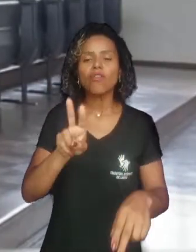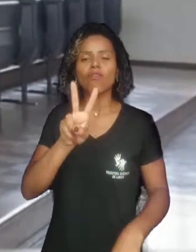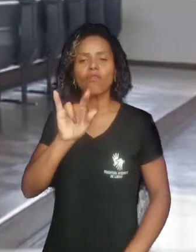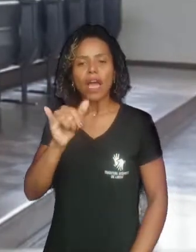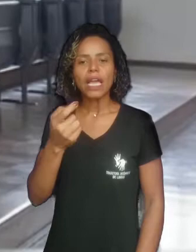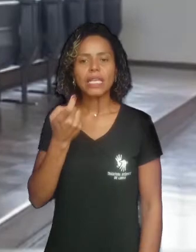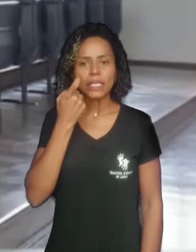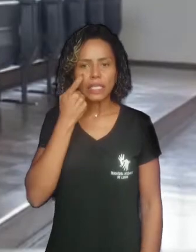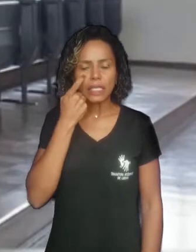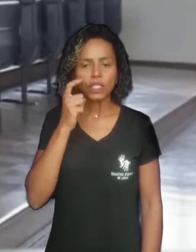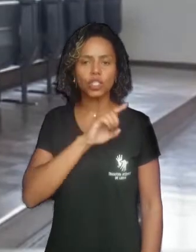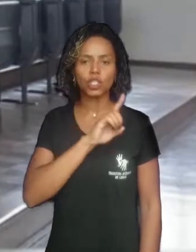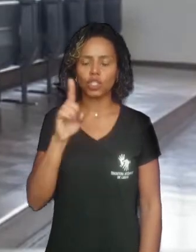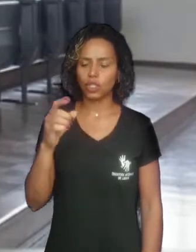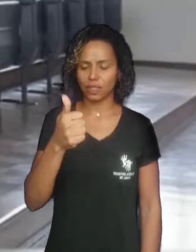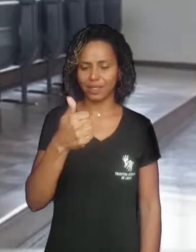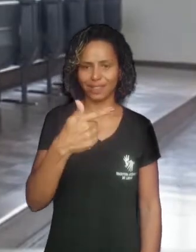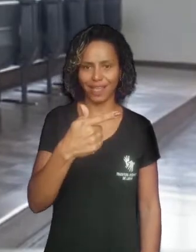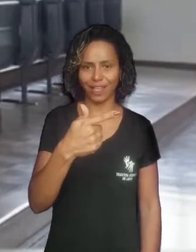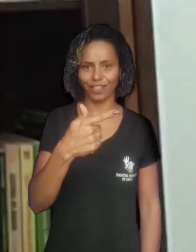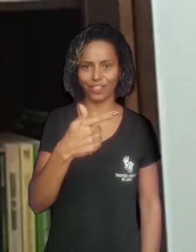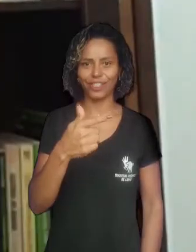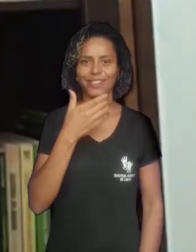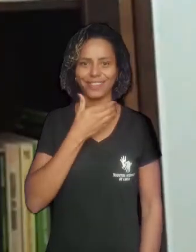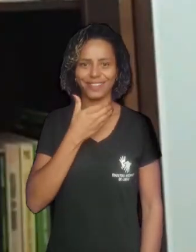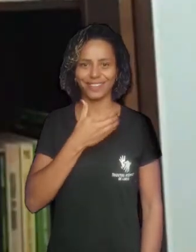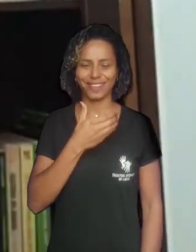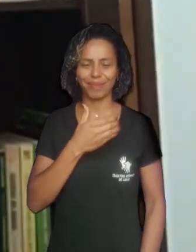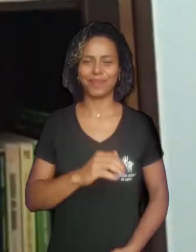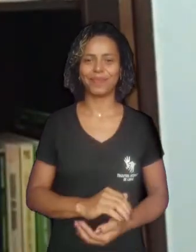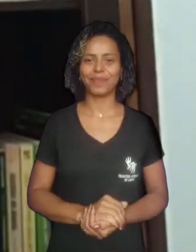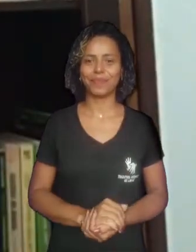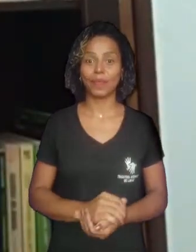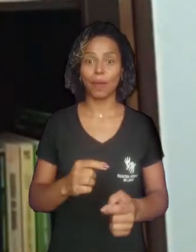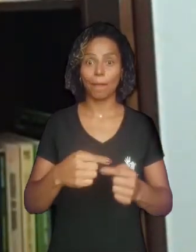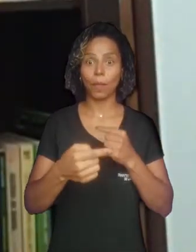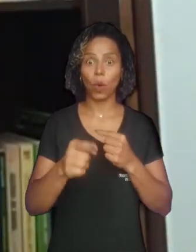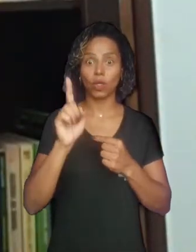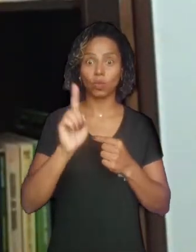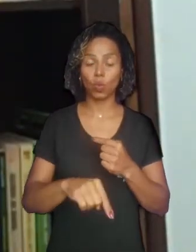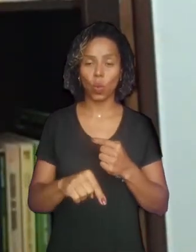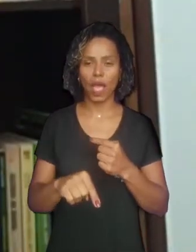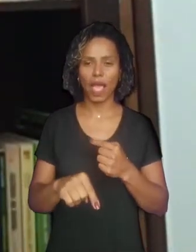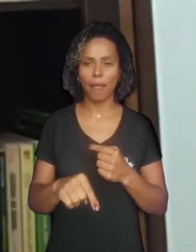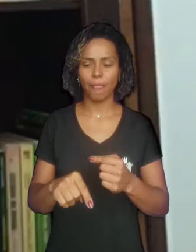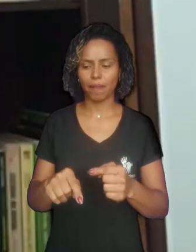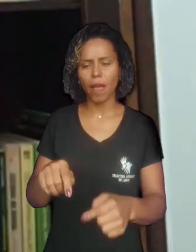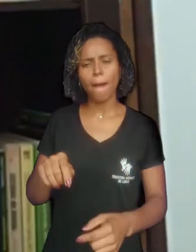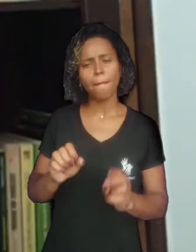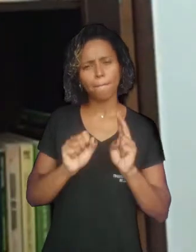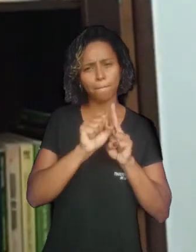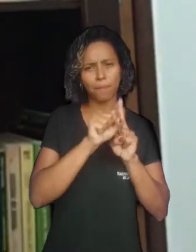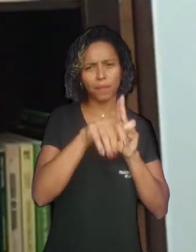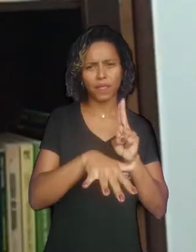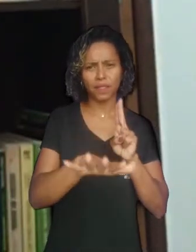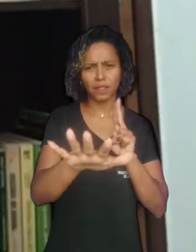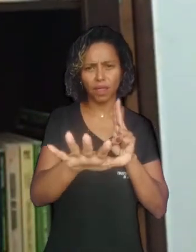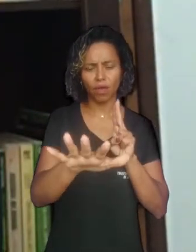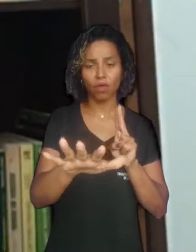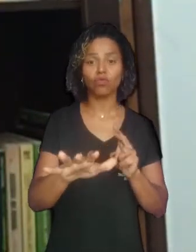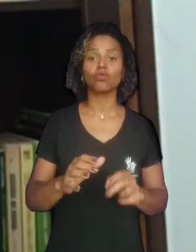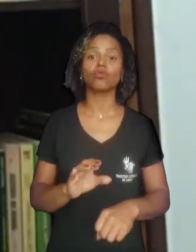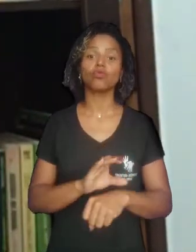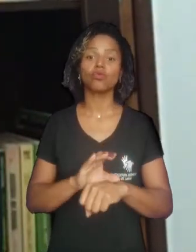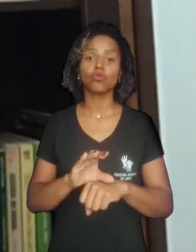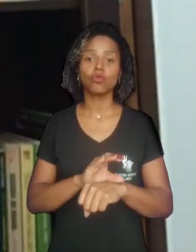encerramento do semic no dia Dezessete de Dezembro próximo destaque é subir um projeto de extensão clínica de direitos fundamentais